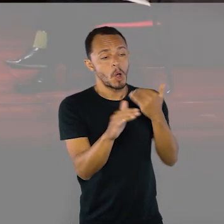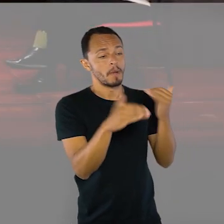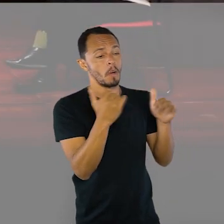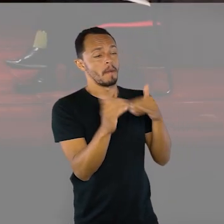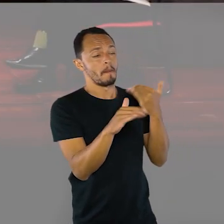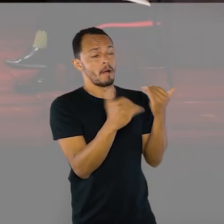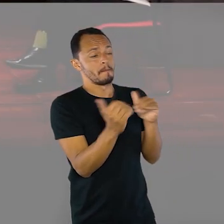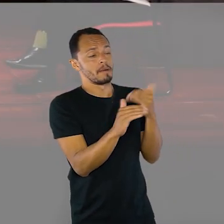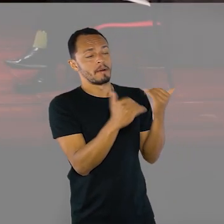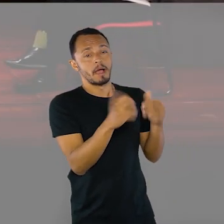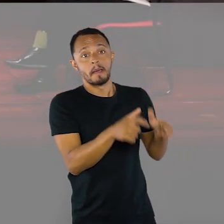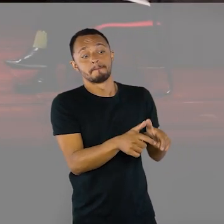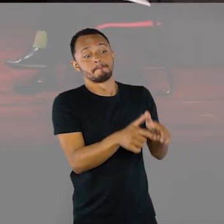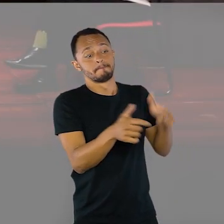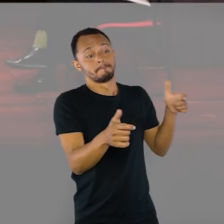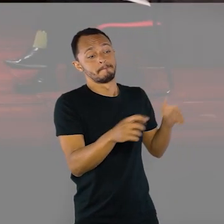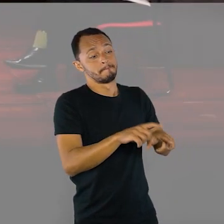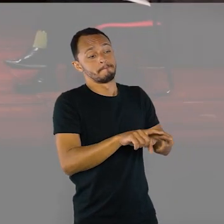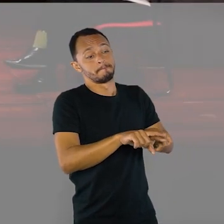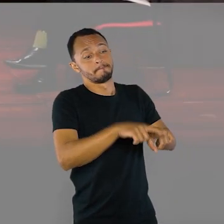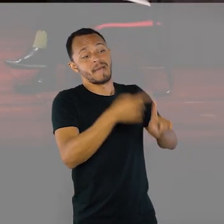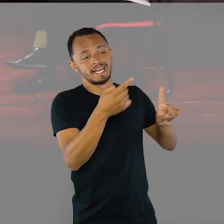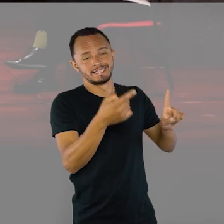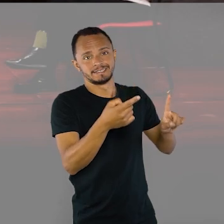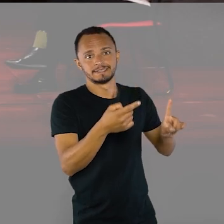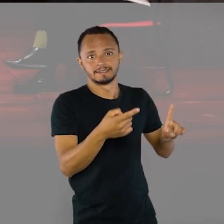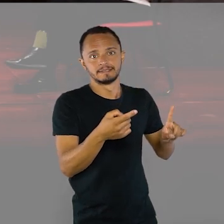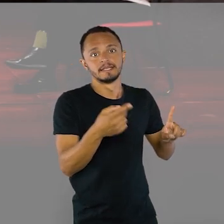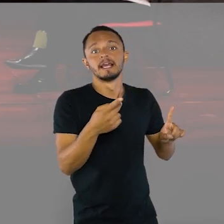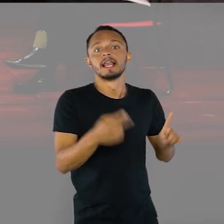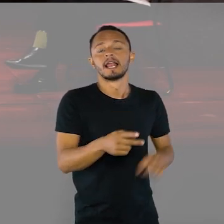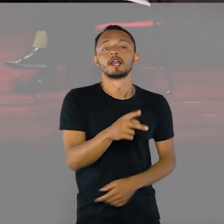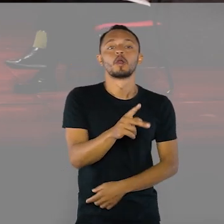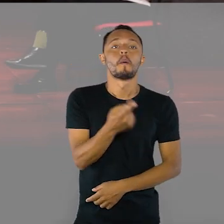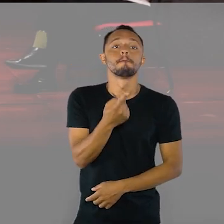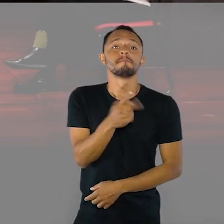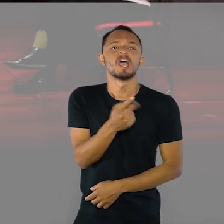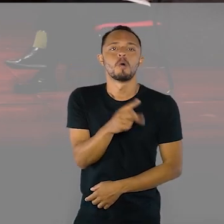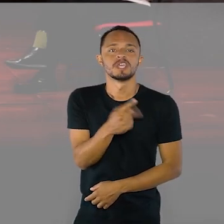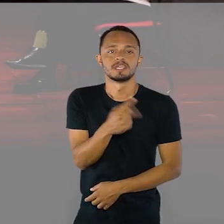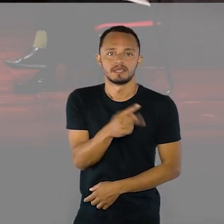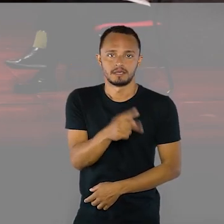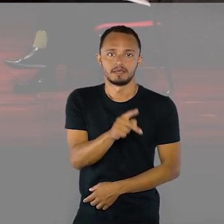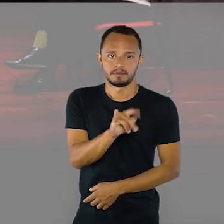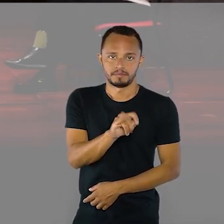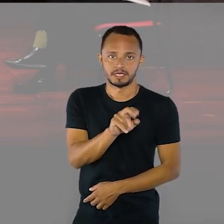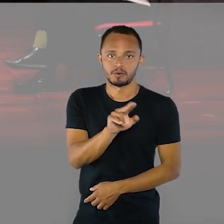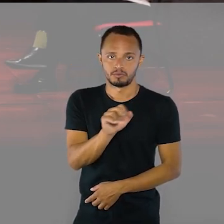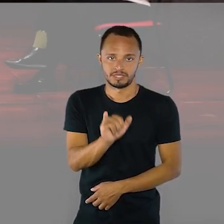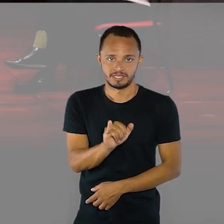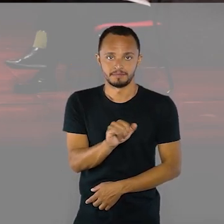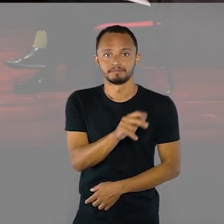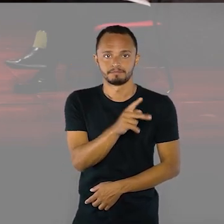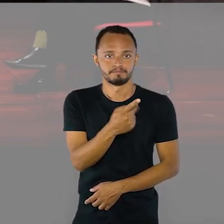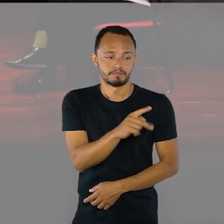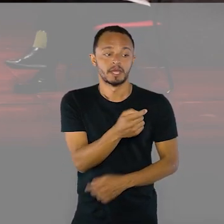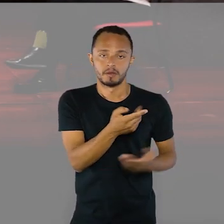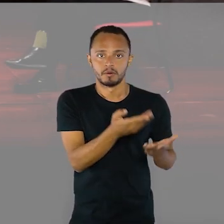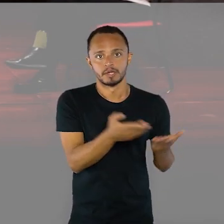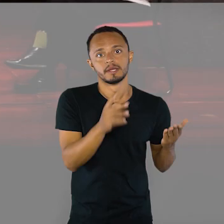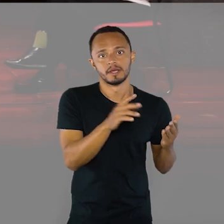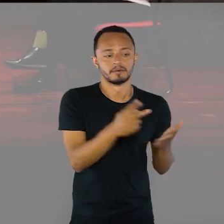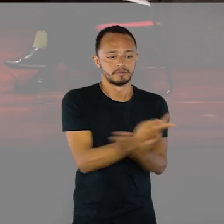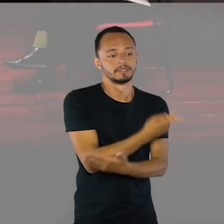independência ocorridas no Piauí. Percebam como essas imagens são todas recentes, são todas, como eu disse, a partir de